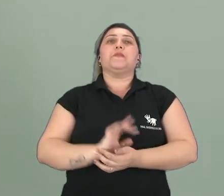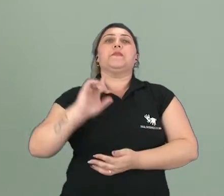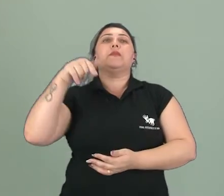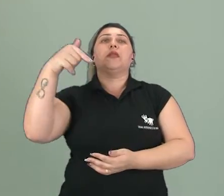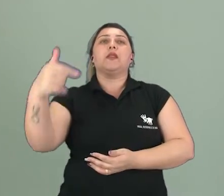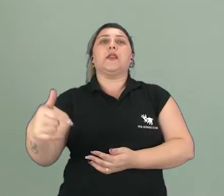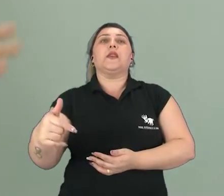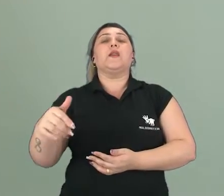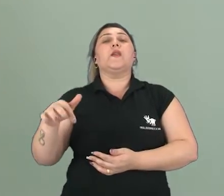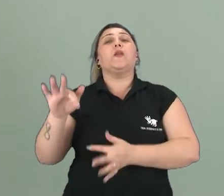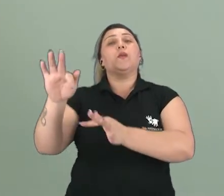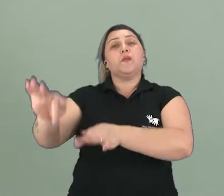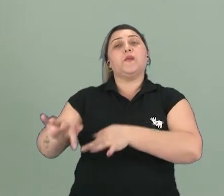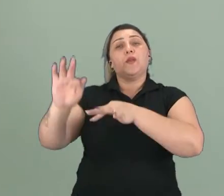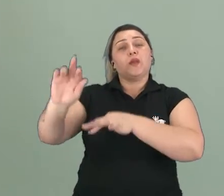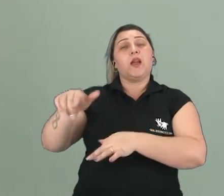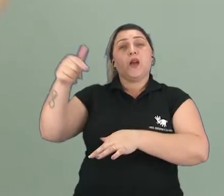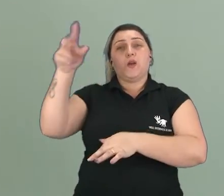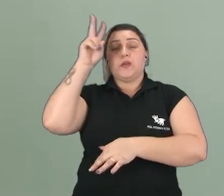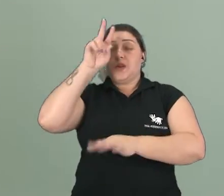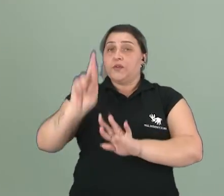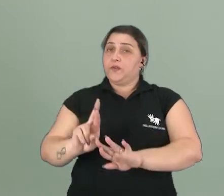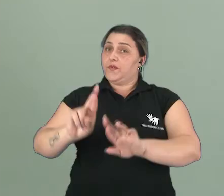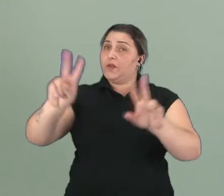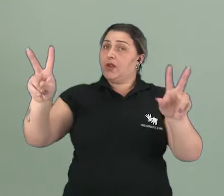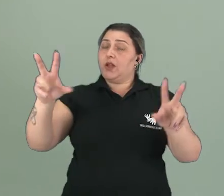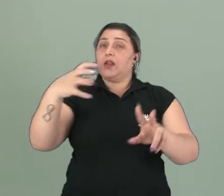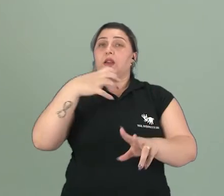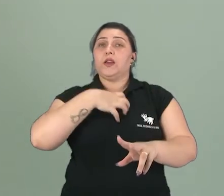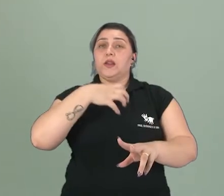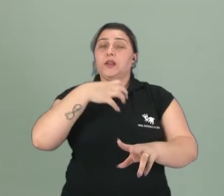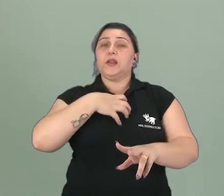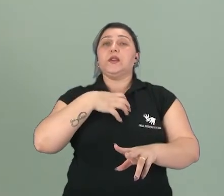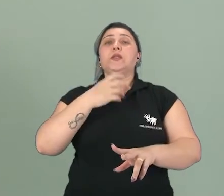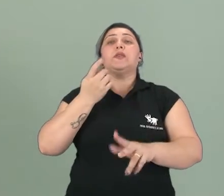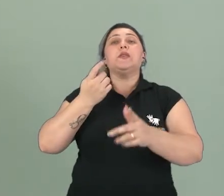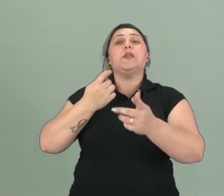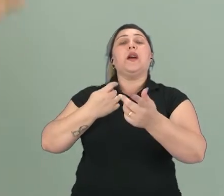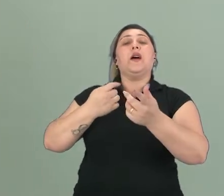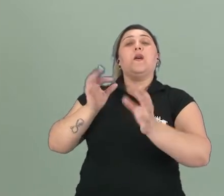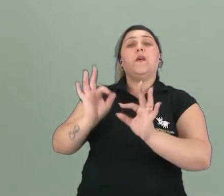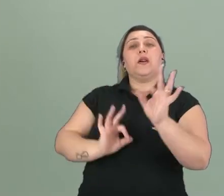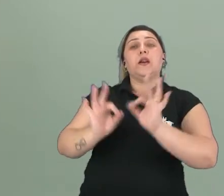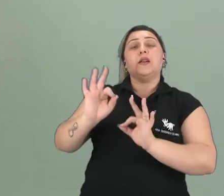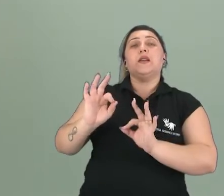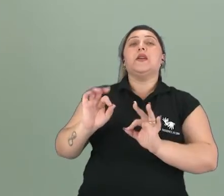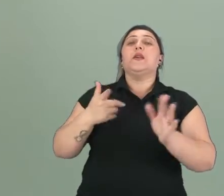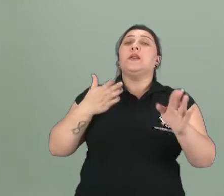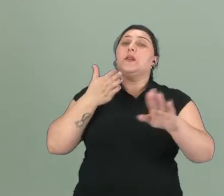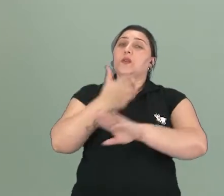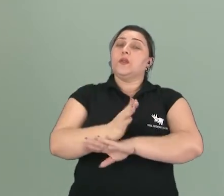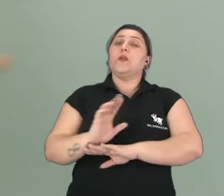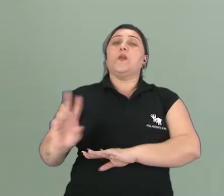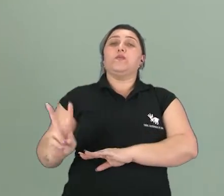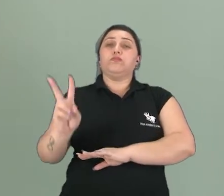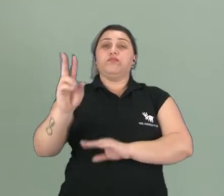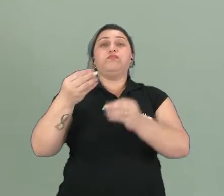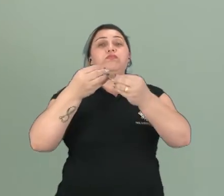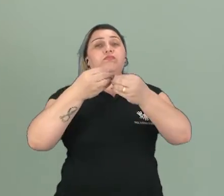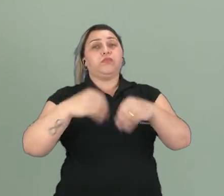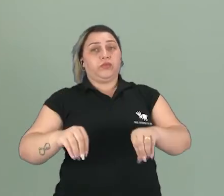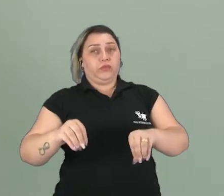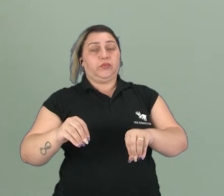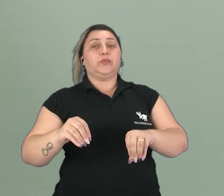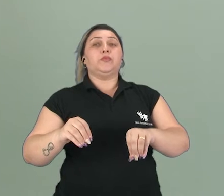outro feudo que já era outra história, já era de forma diferente, iam para outro que já cobrava outro valor. Então, isso prejudicava muito